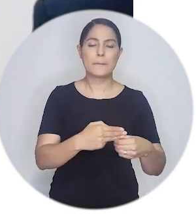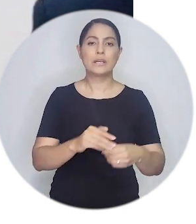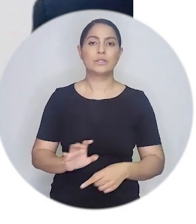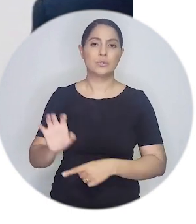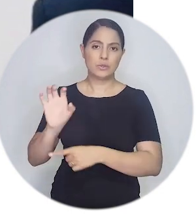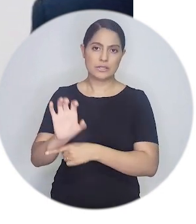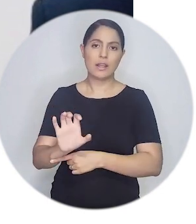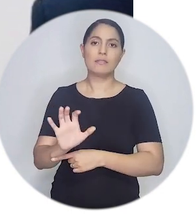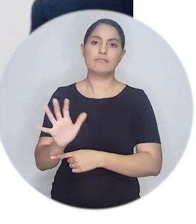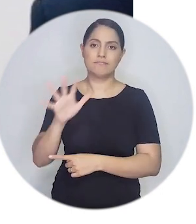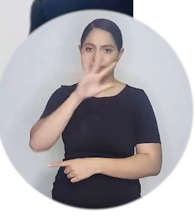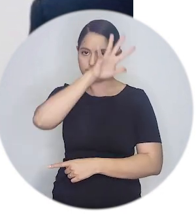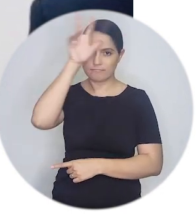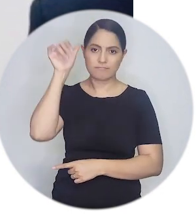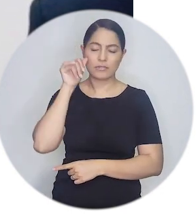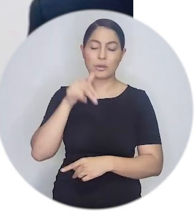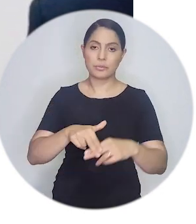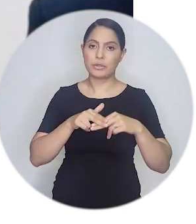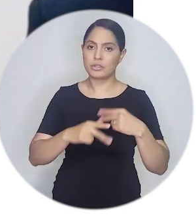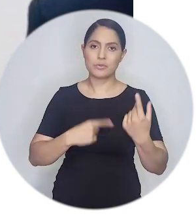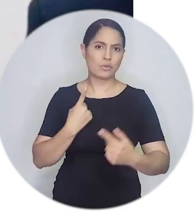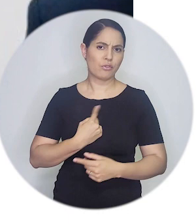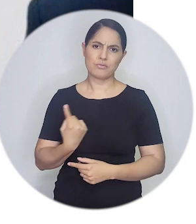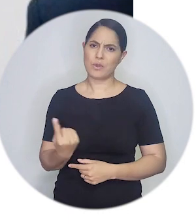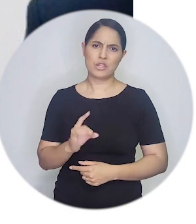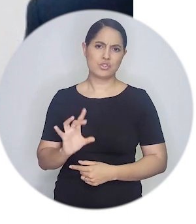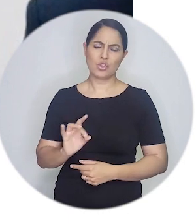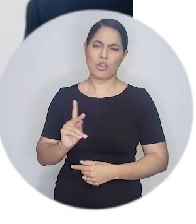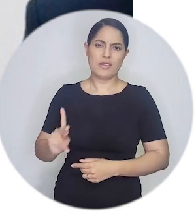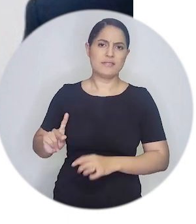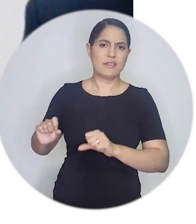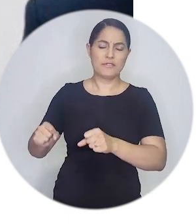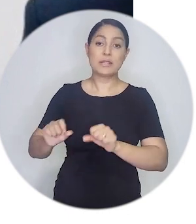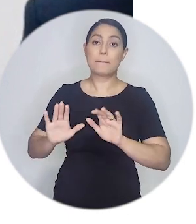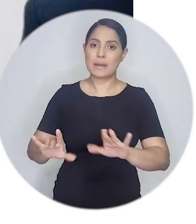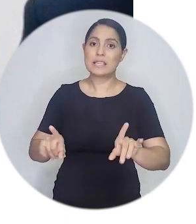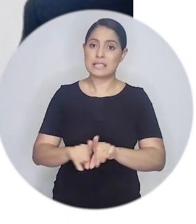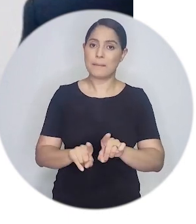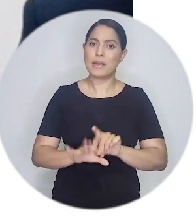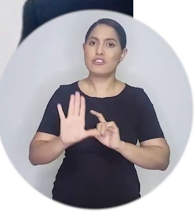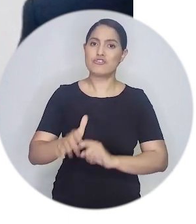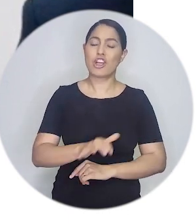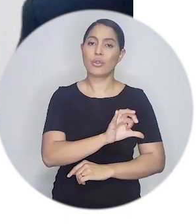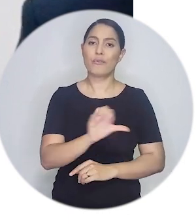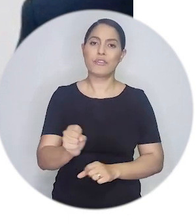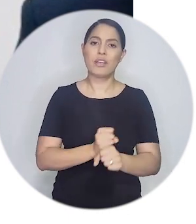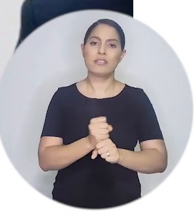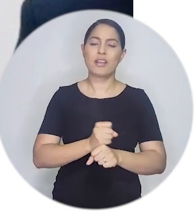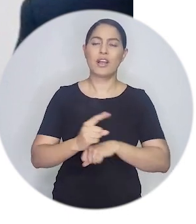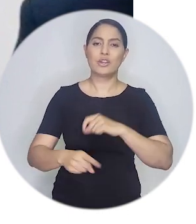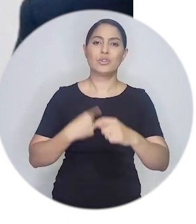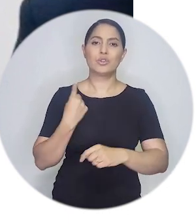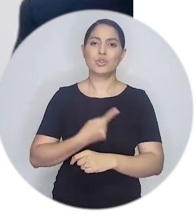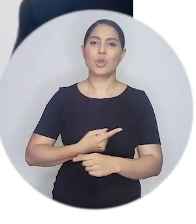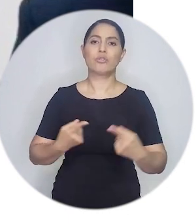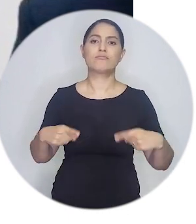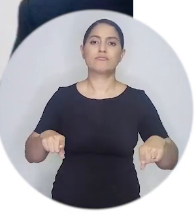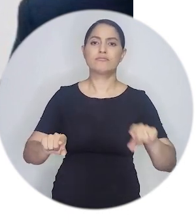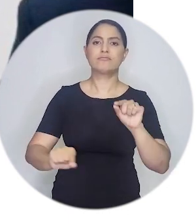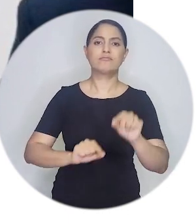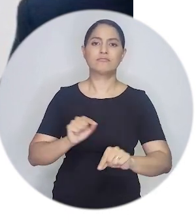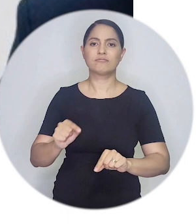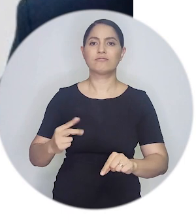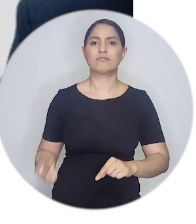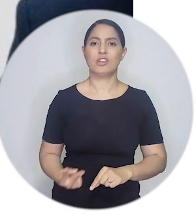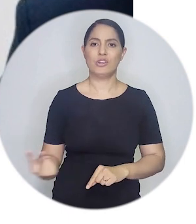nos 141 municípios do estado, mas a presença da seccional não se limita a defender a classe. Nessas 9 décadas, criamos